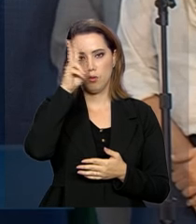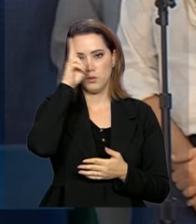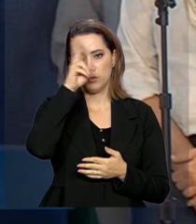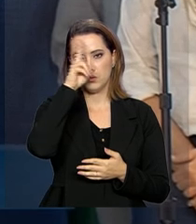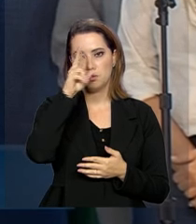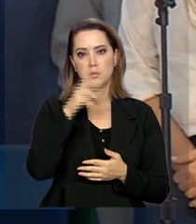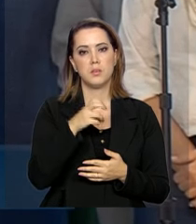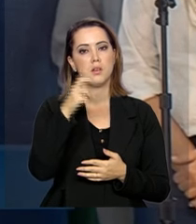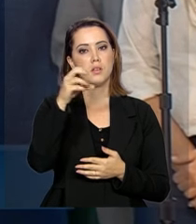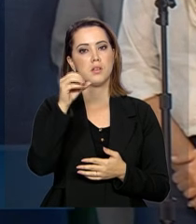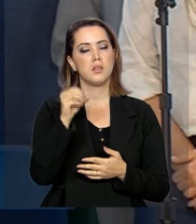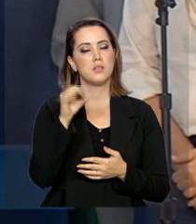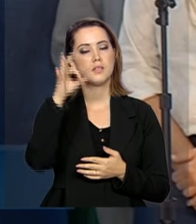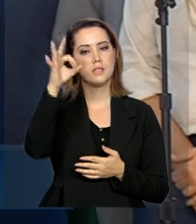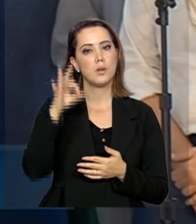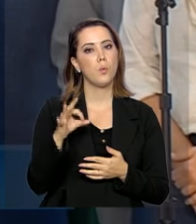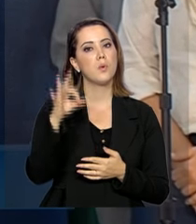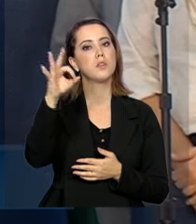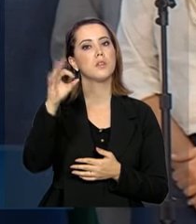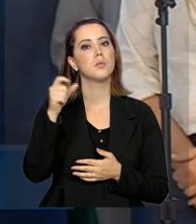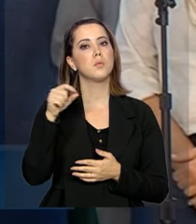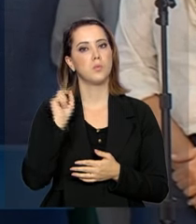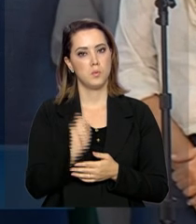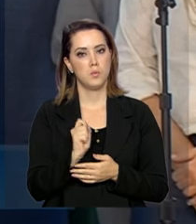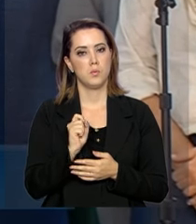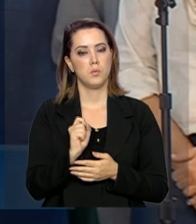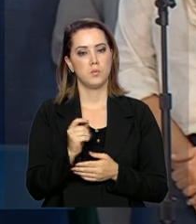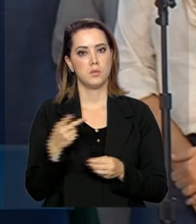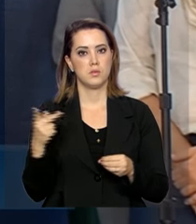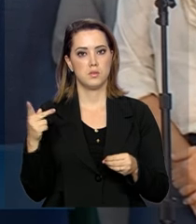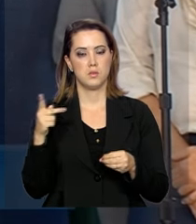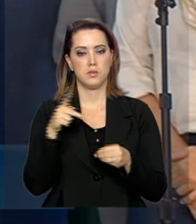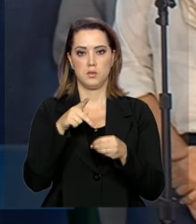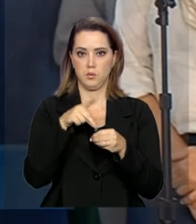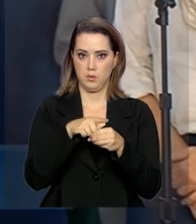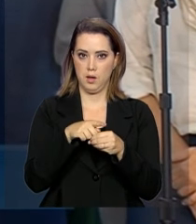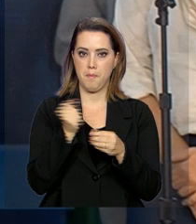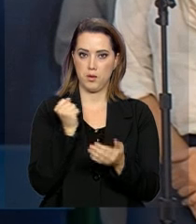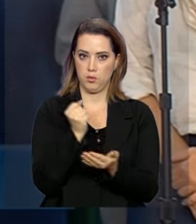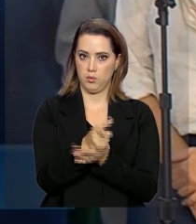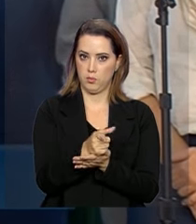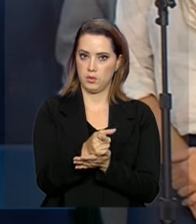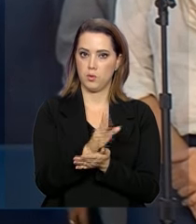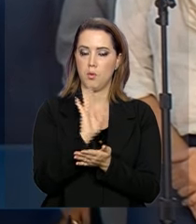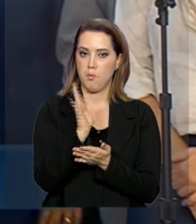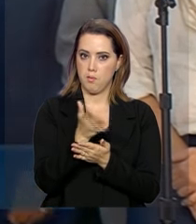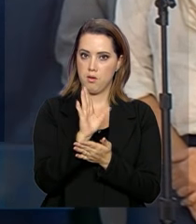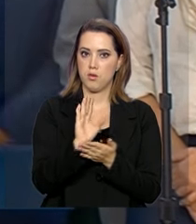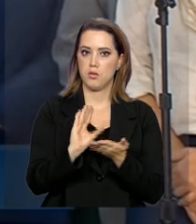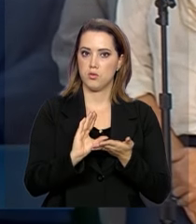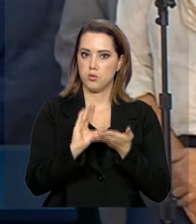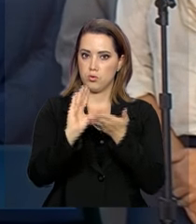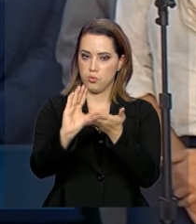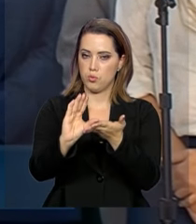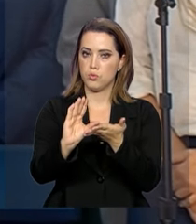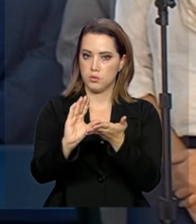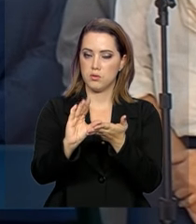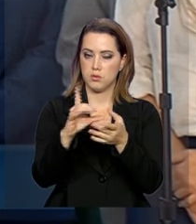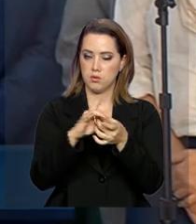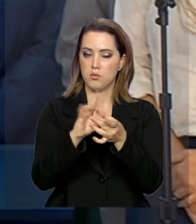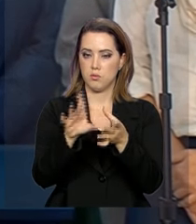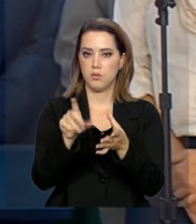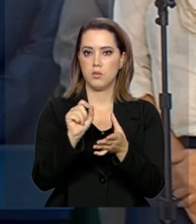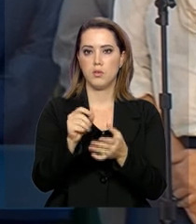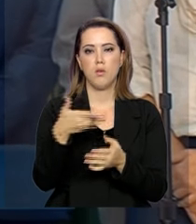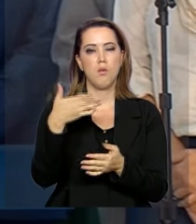os 50% de fato adquiridos pela Petrobras e autorizados pelo Conselho foi em